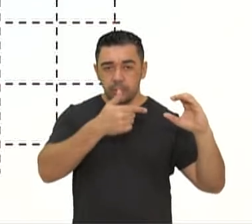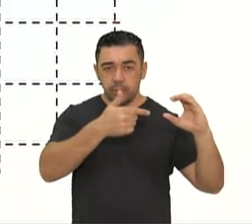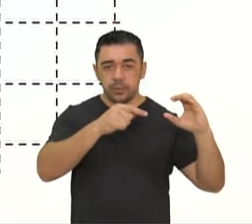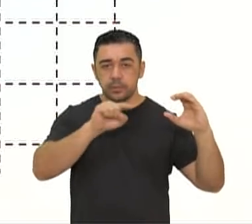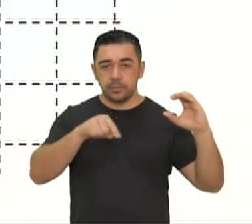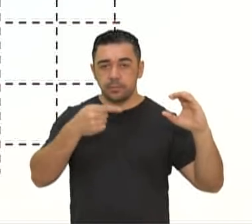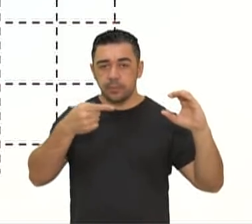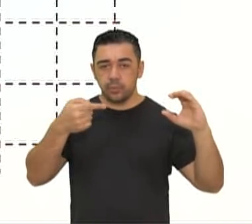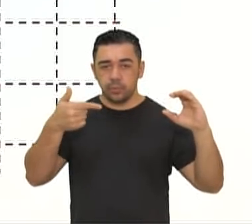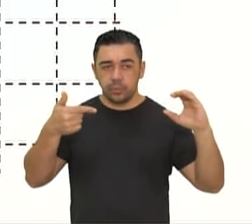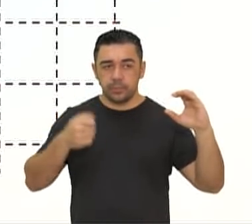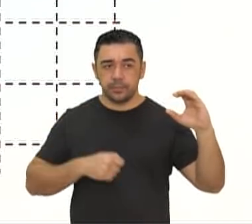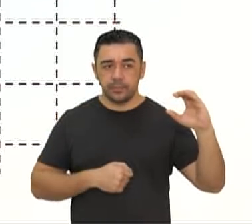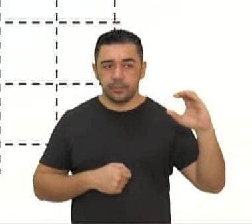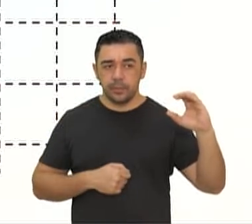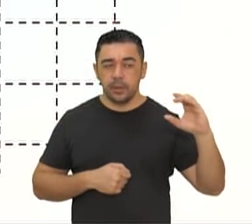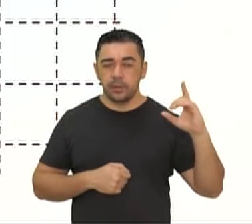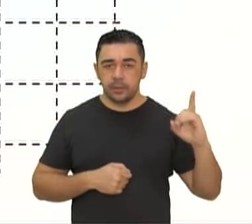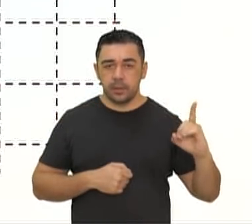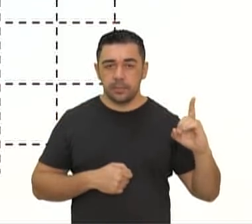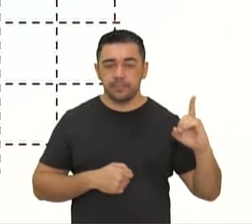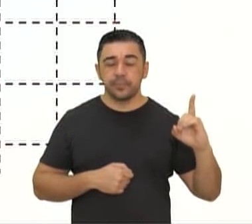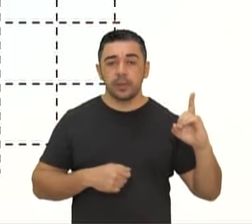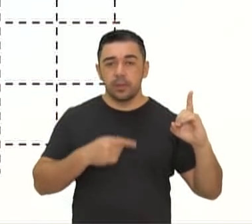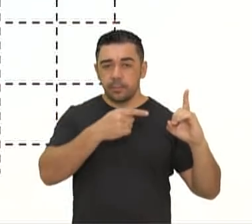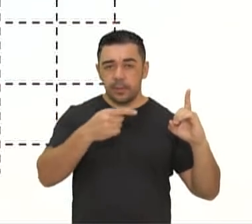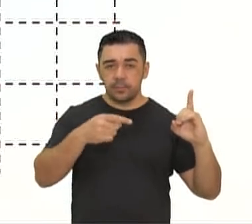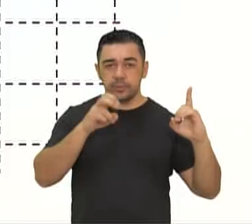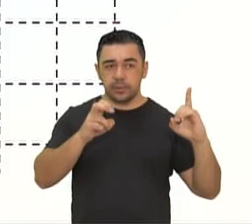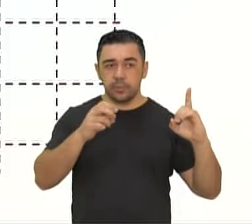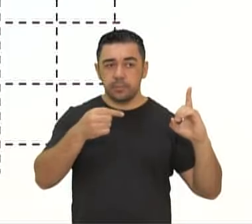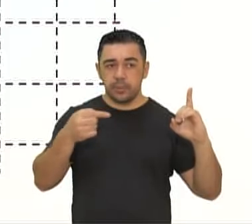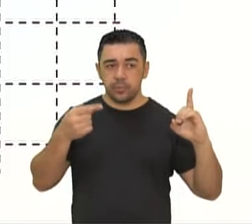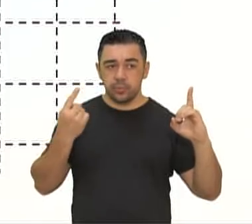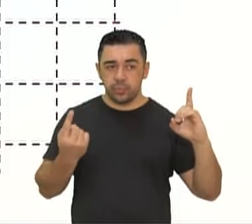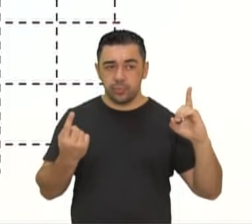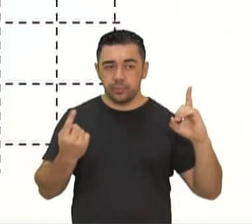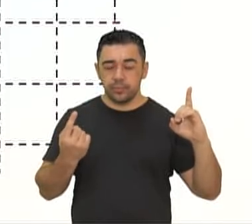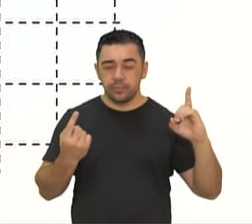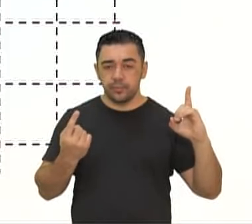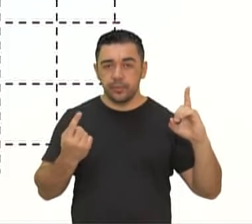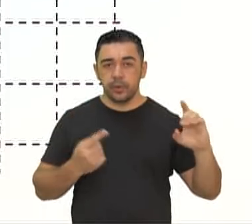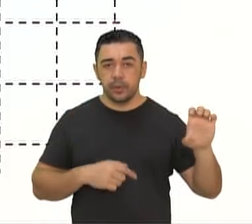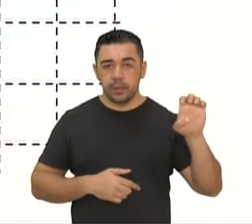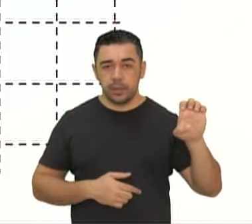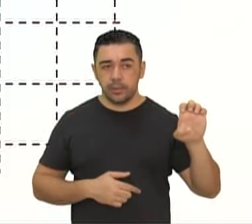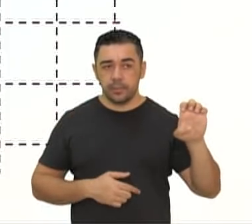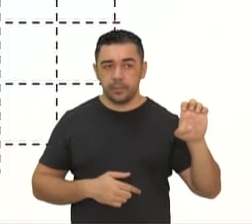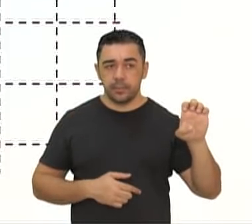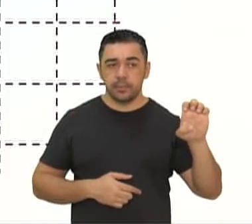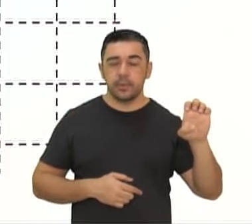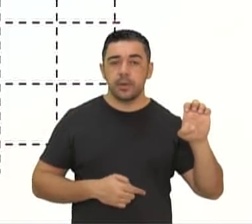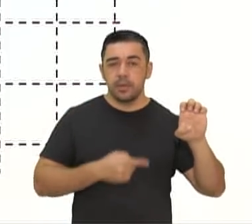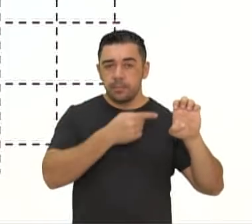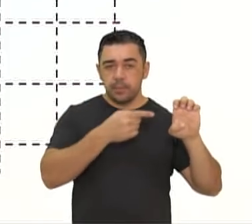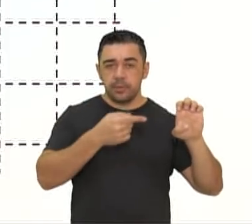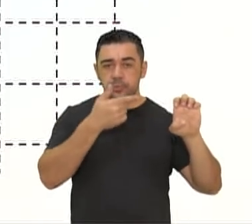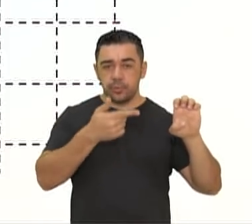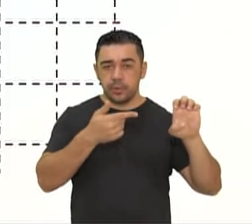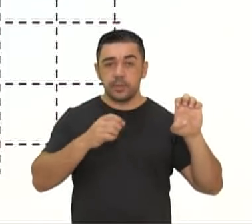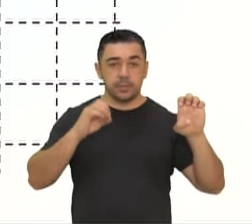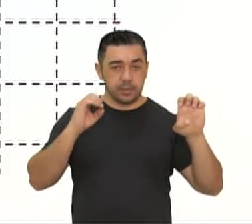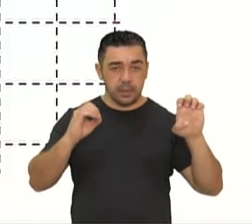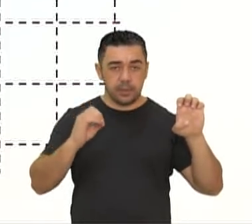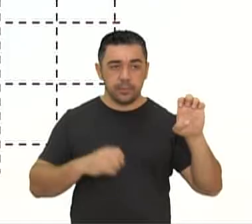menos 2. O D, menos 5 e menos 1. O E, menos 2 e